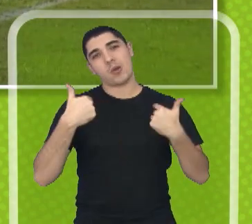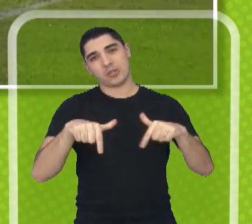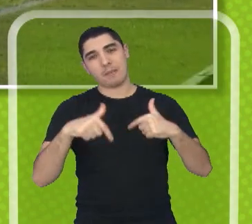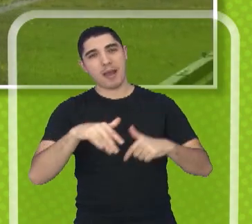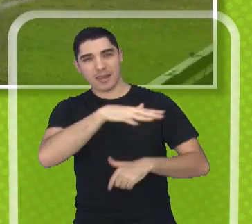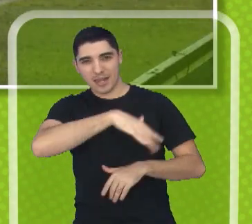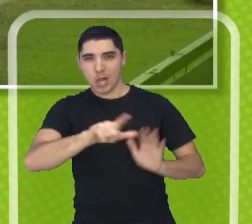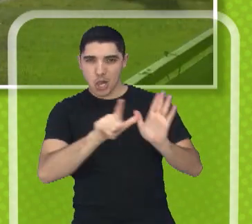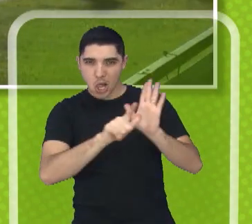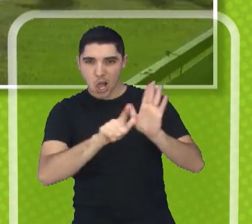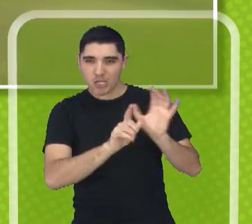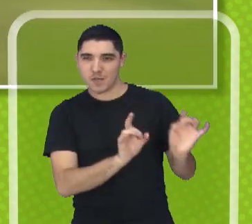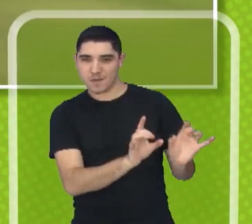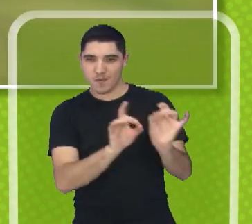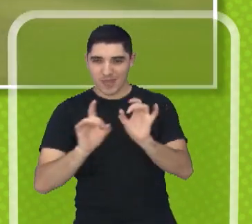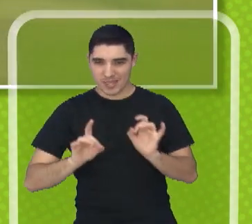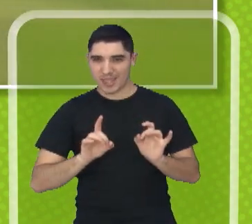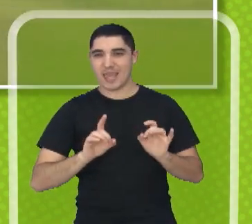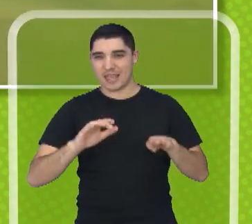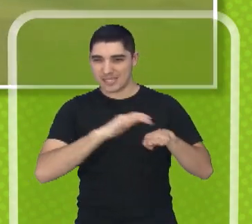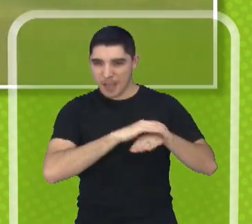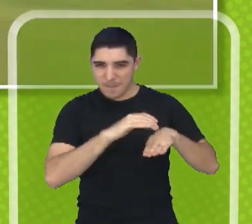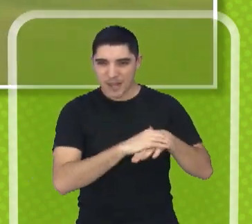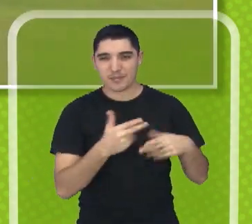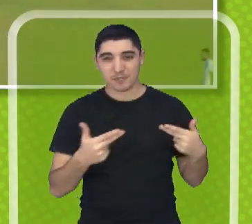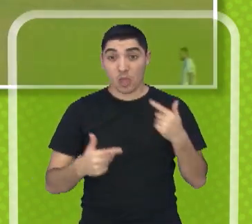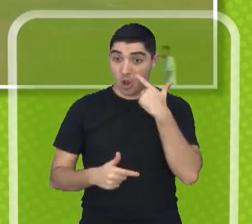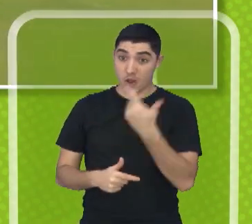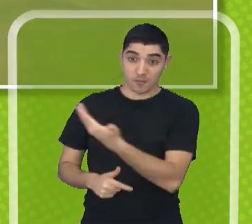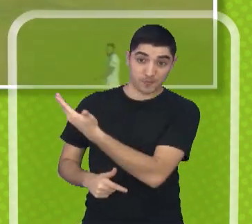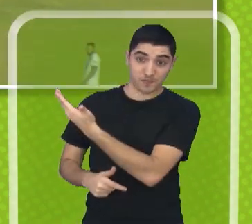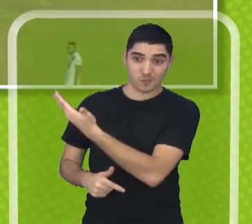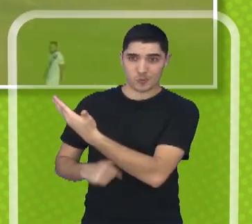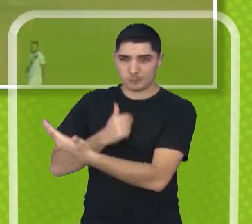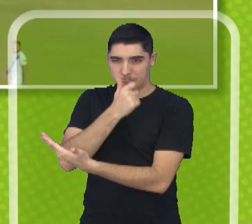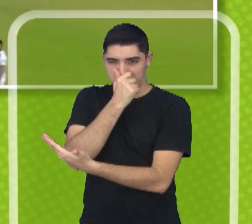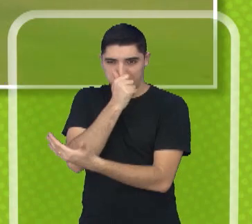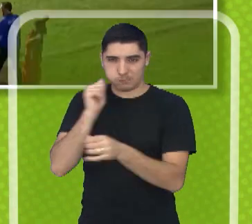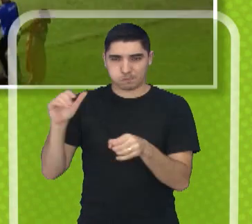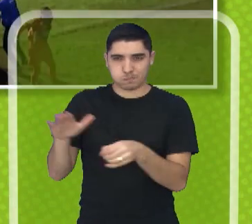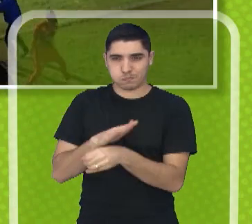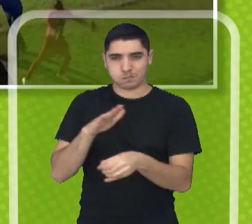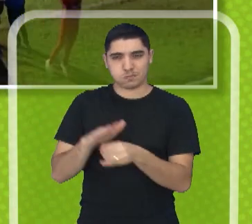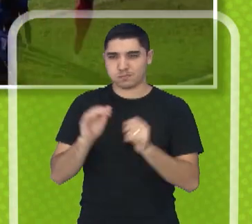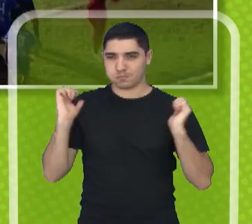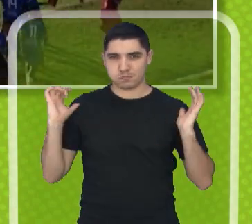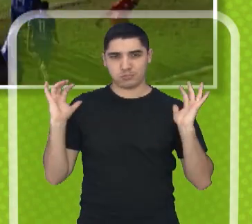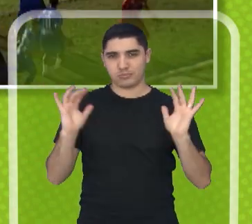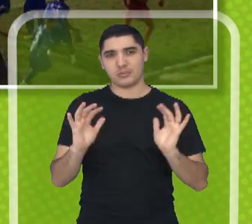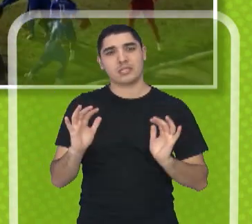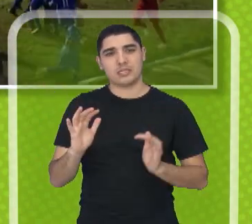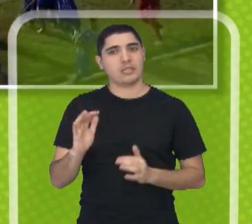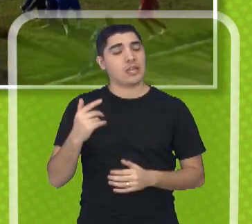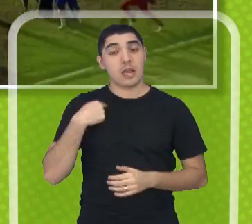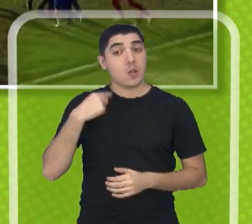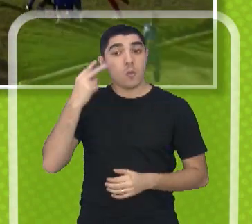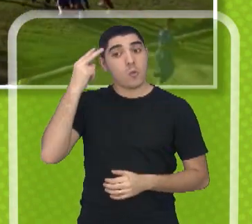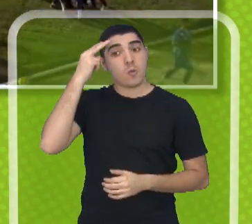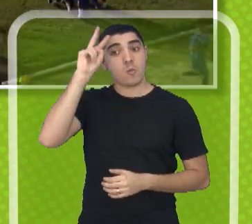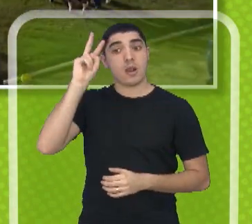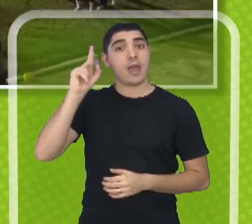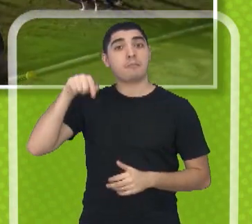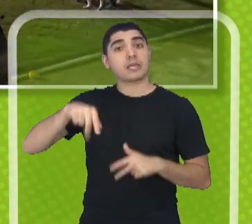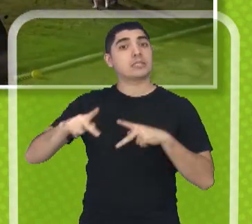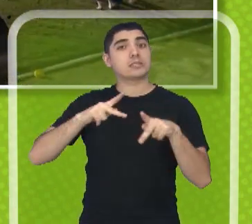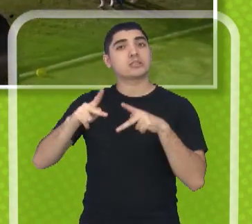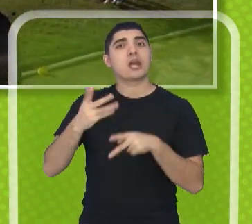calçadista, o pessoal vinha mais falar de futebol do que de áudio. Então, lá. Lotado, né? Não me lembro, assim, a última vez que teve um estádio assim aqui em